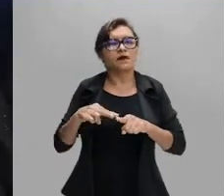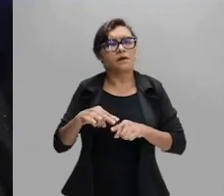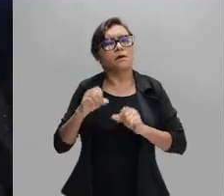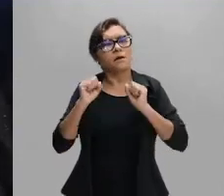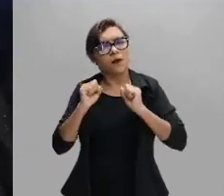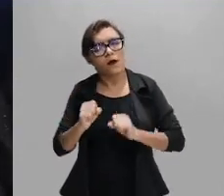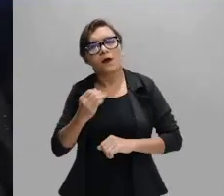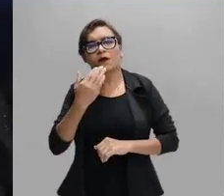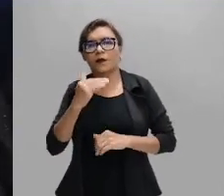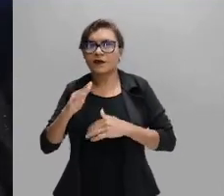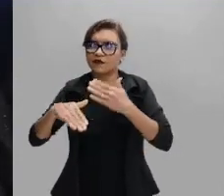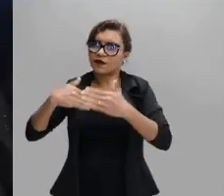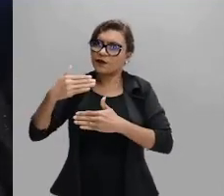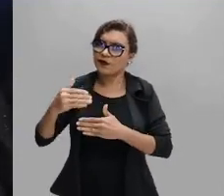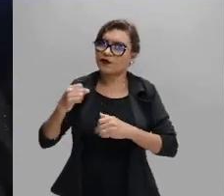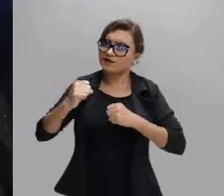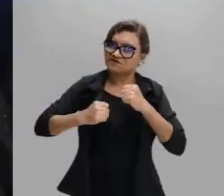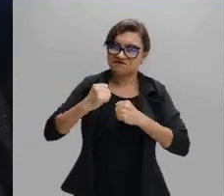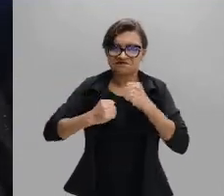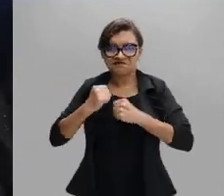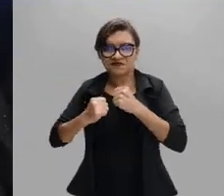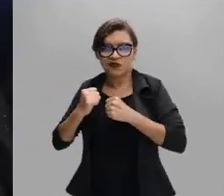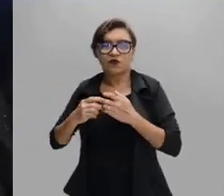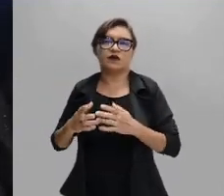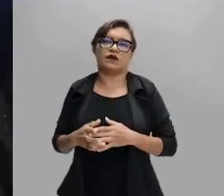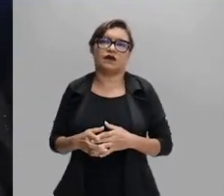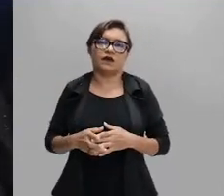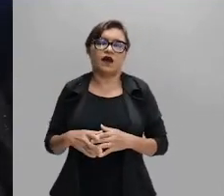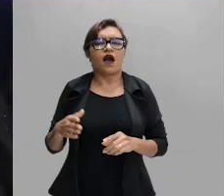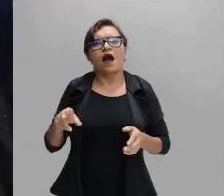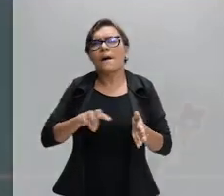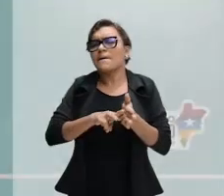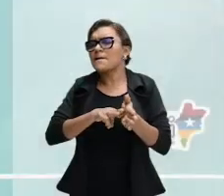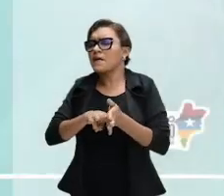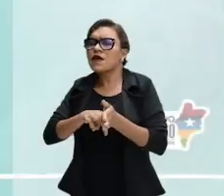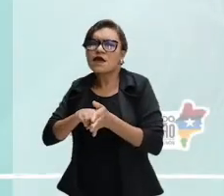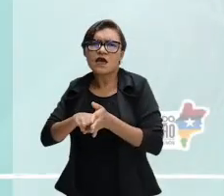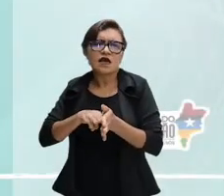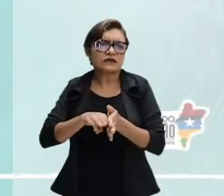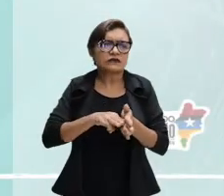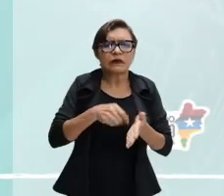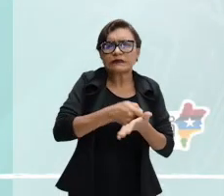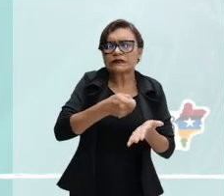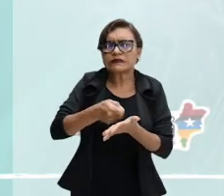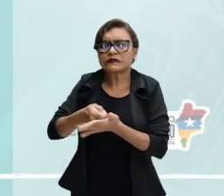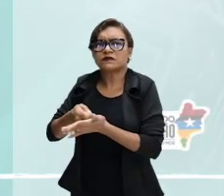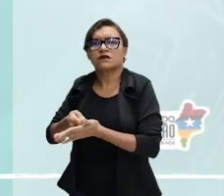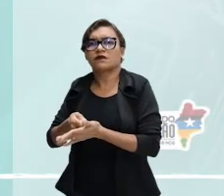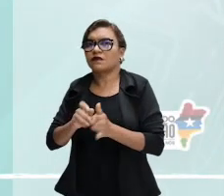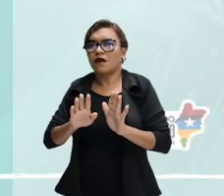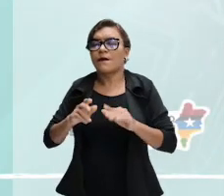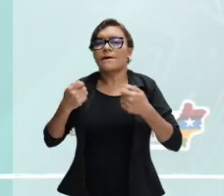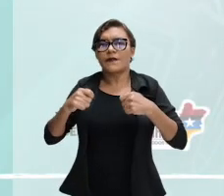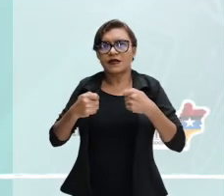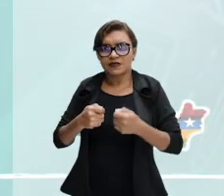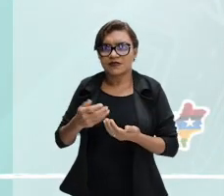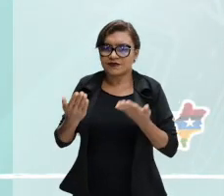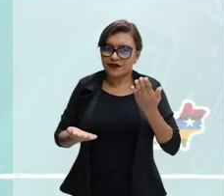mas depois eu vou correr. Não precisa ser métodos compensatórios, precisa ser o quê? Algo equilibrado, tá